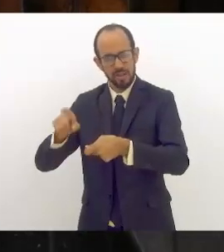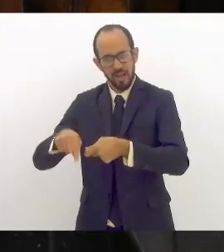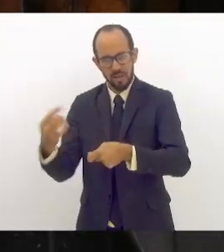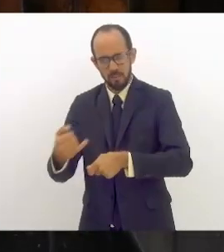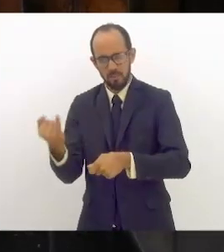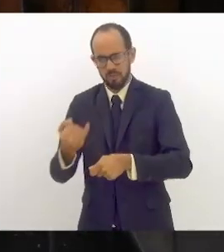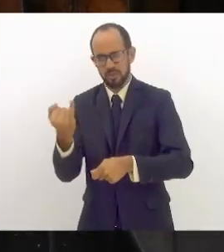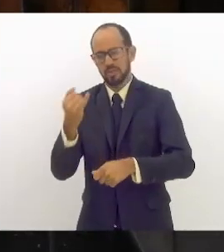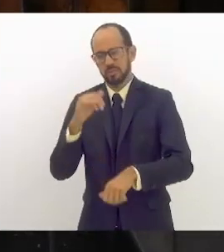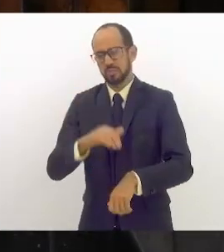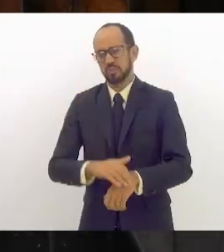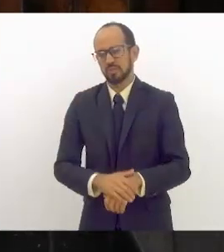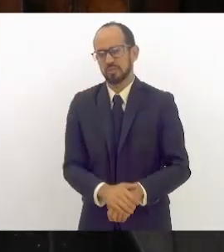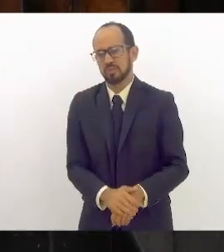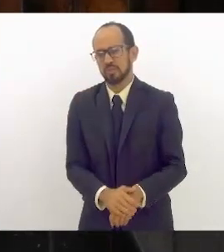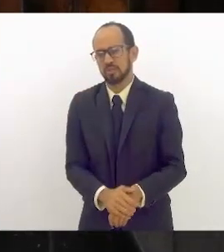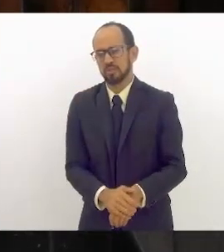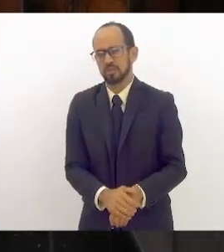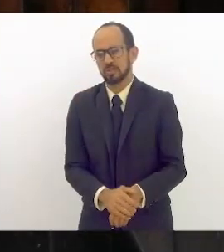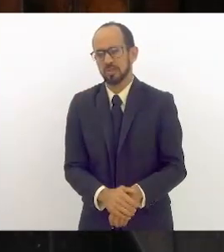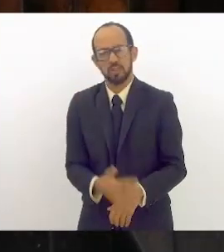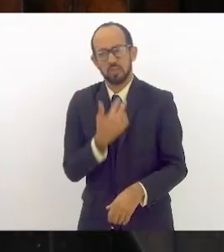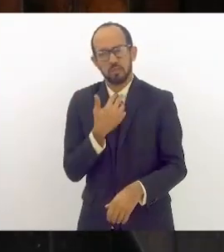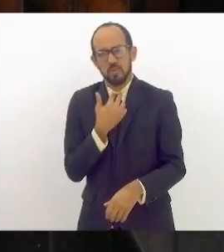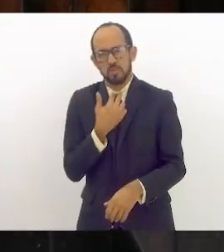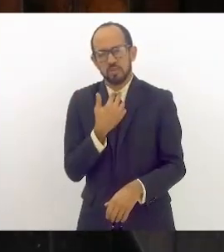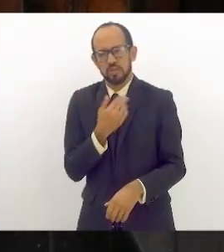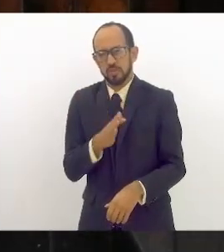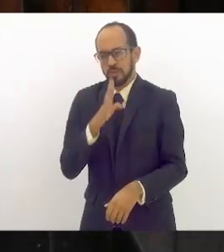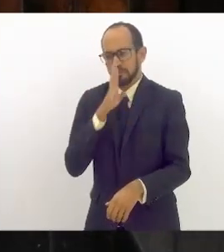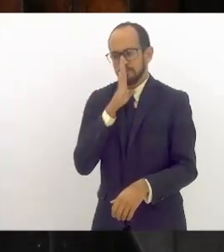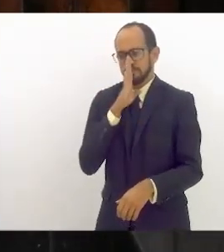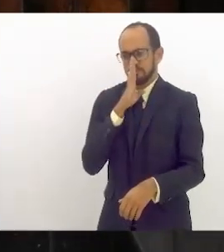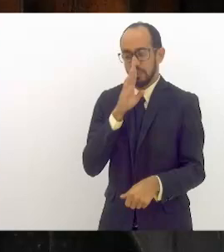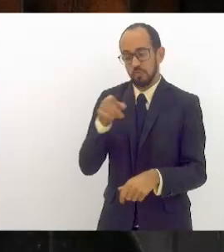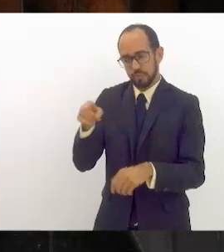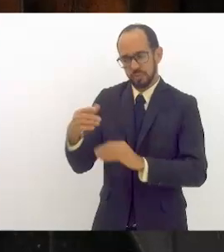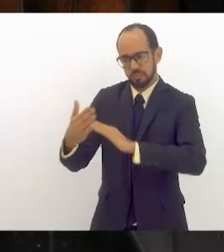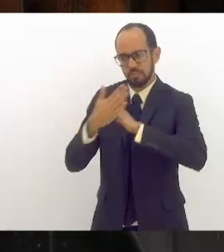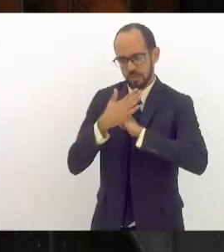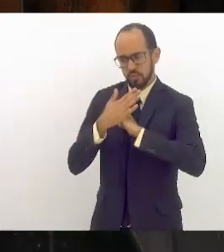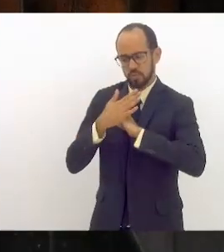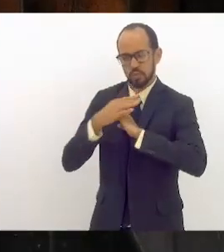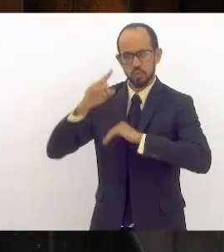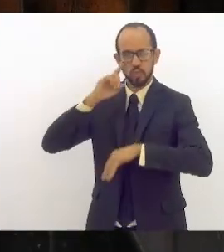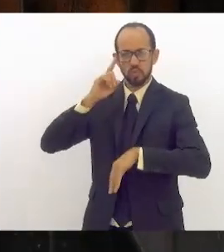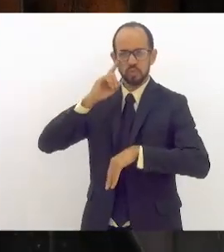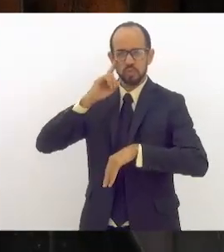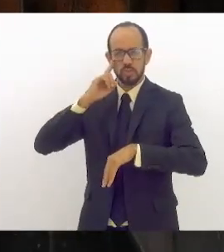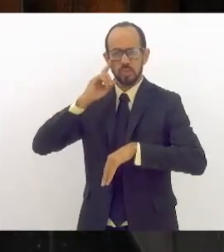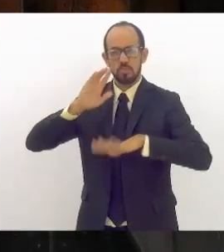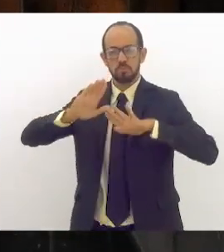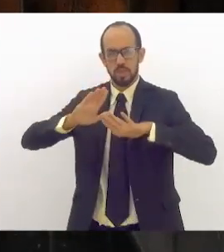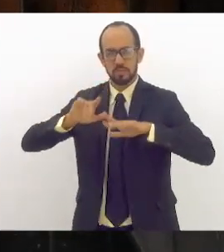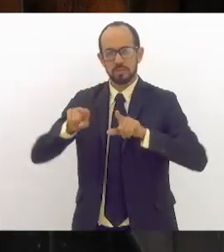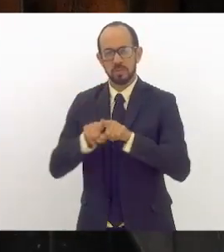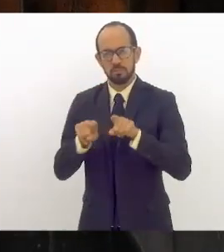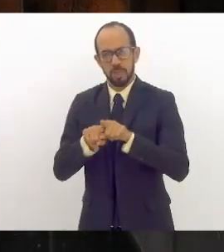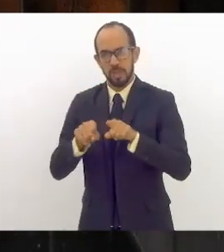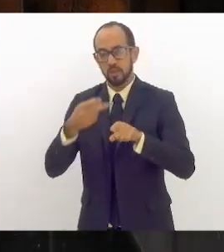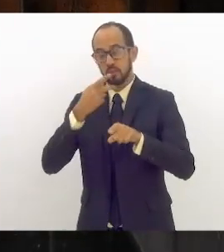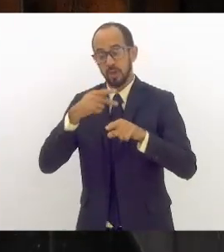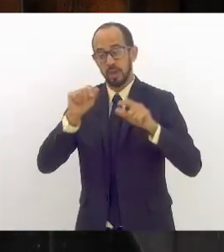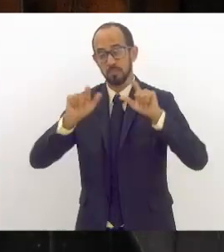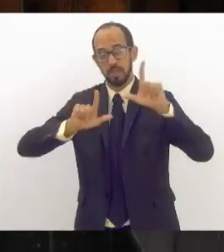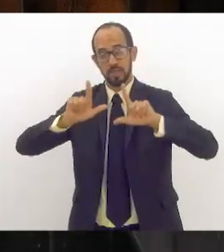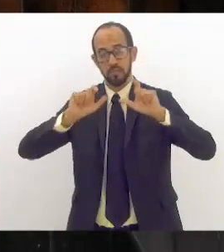passar esse recado que vocês me ajudam tanto no dia a dia e como eu tô falando para TV